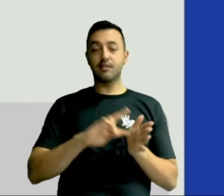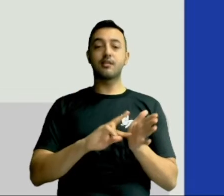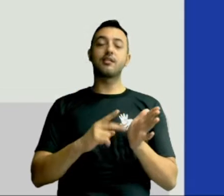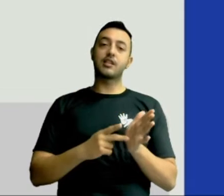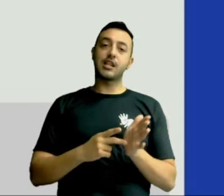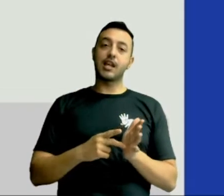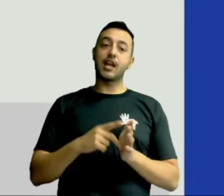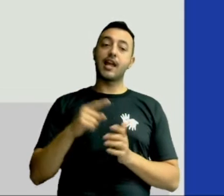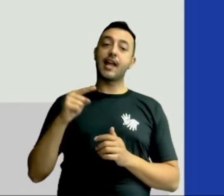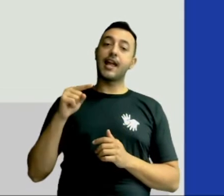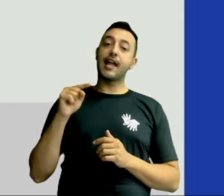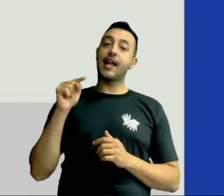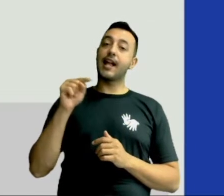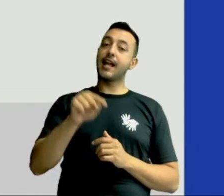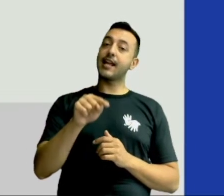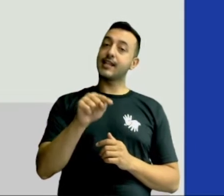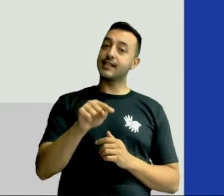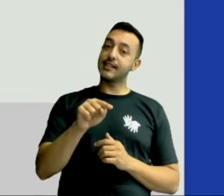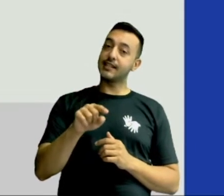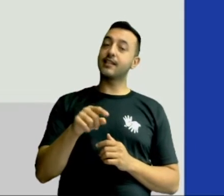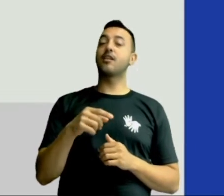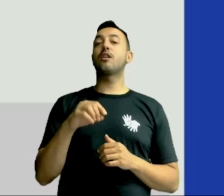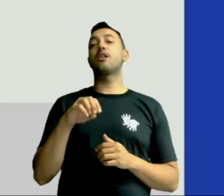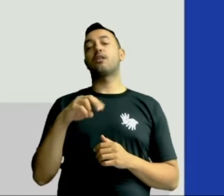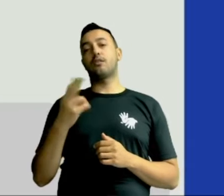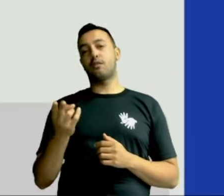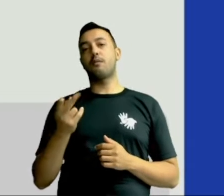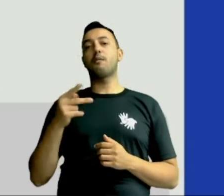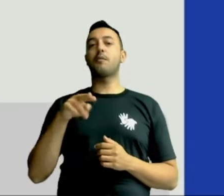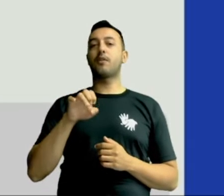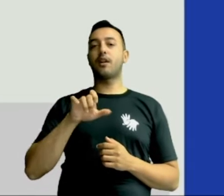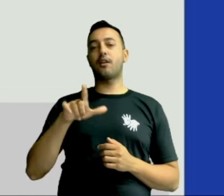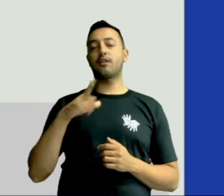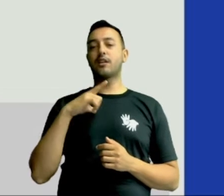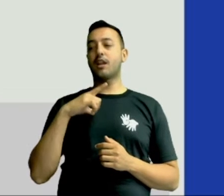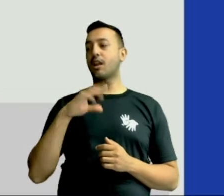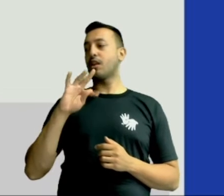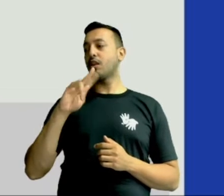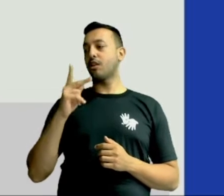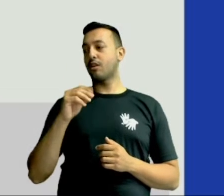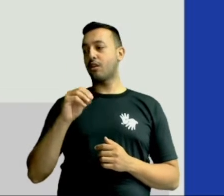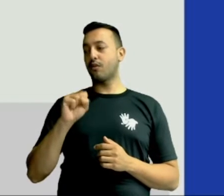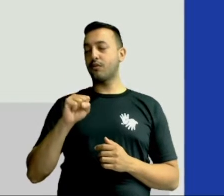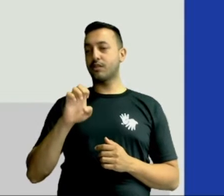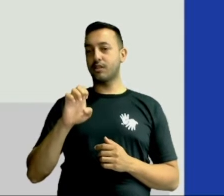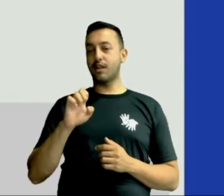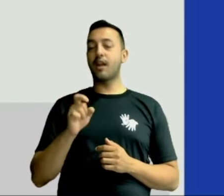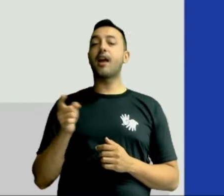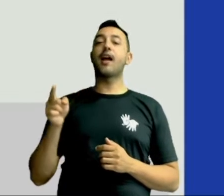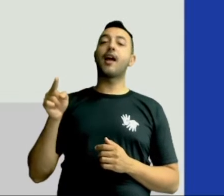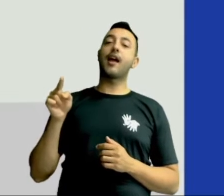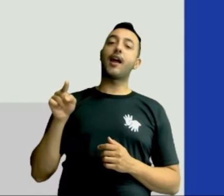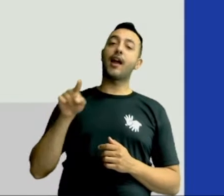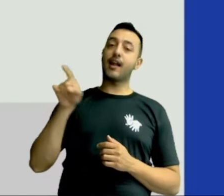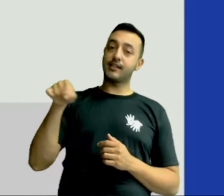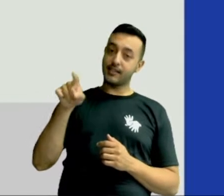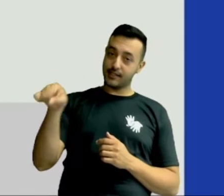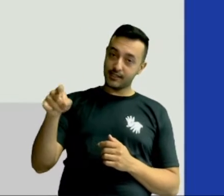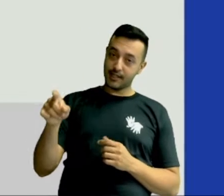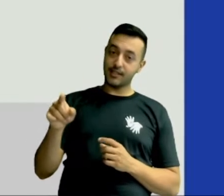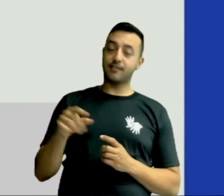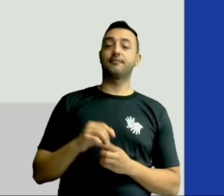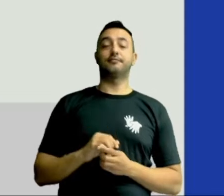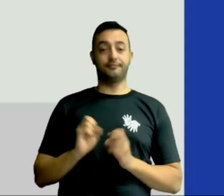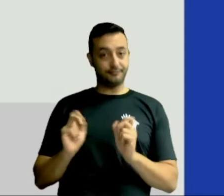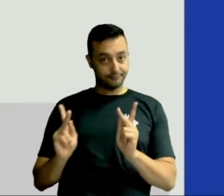esse ou essa já altural é o 12 que quer dizer essas ou